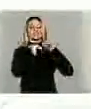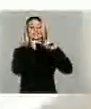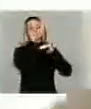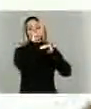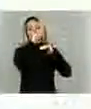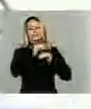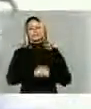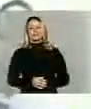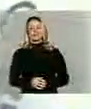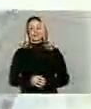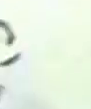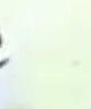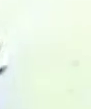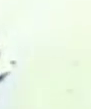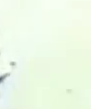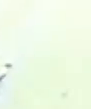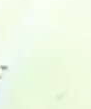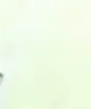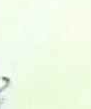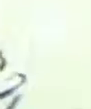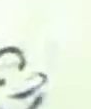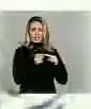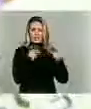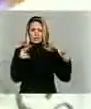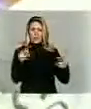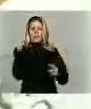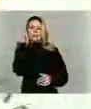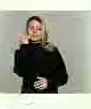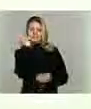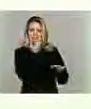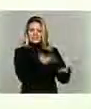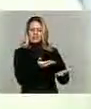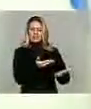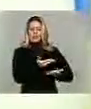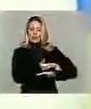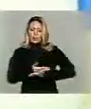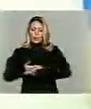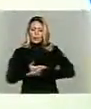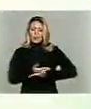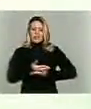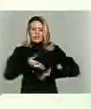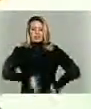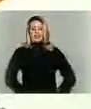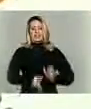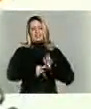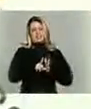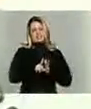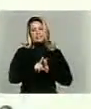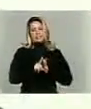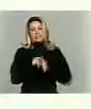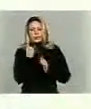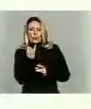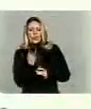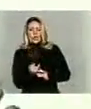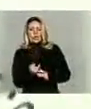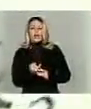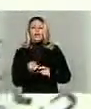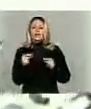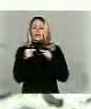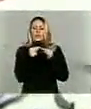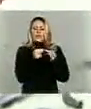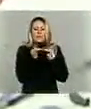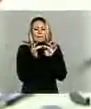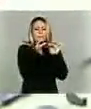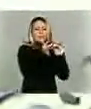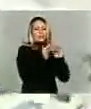desenvolvimento. De acordo com esta experiência, o bebê prematuro e de baixo peso fica em contato